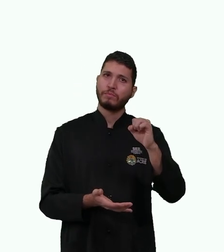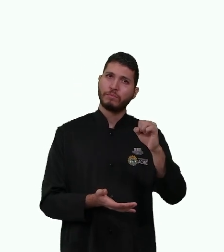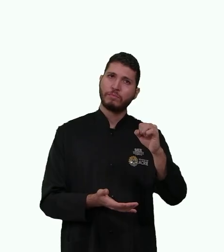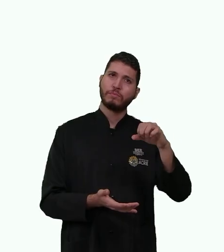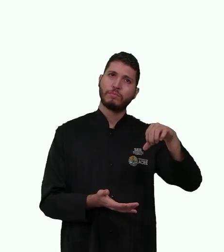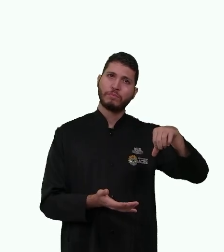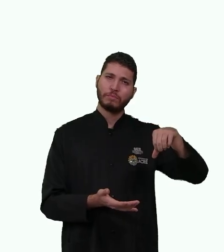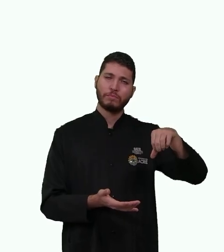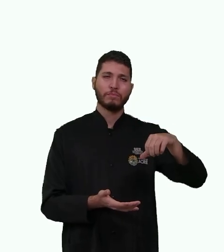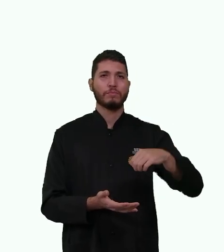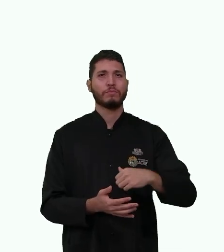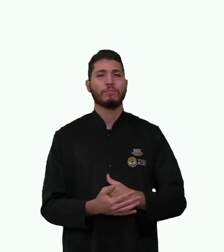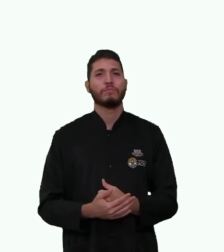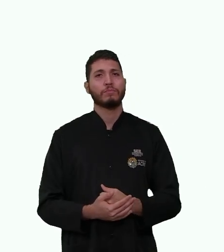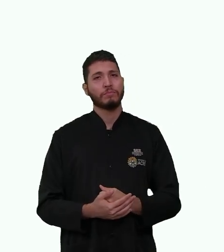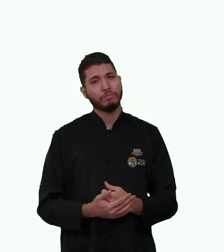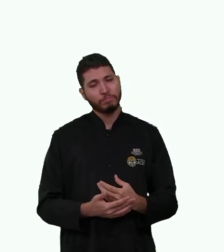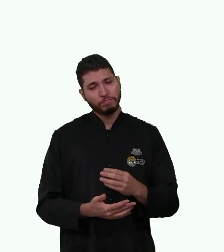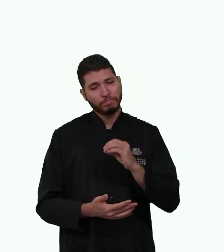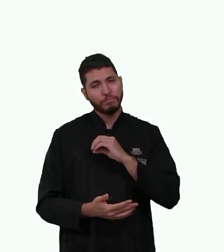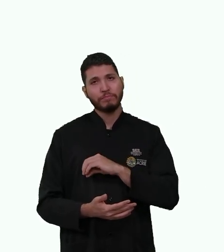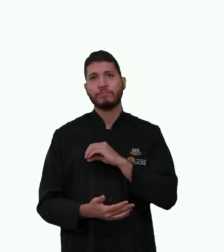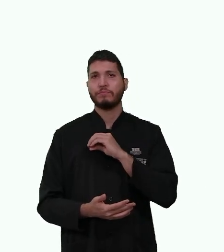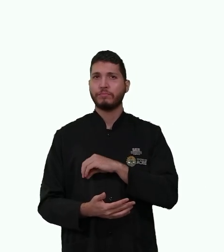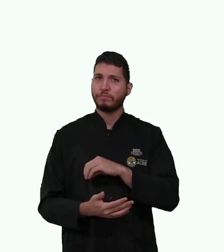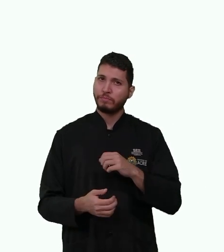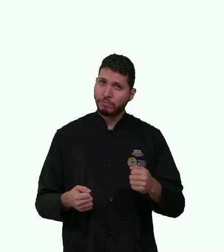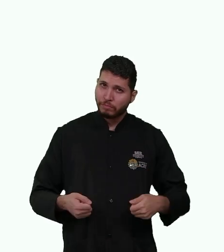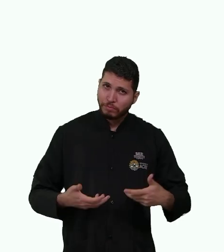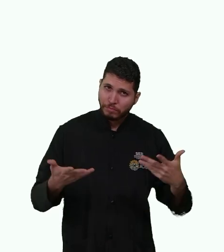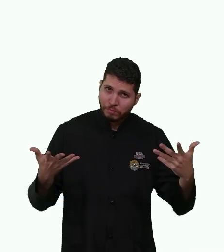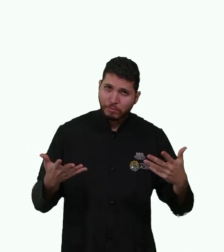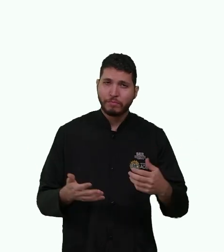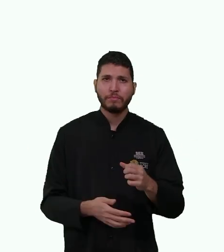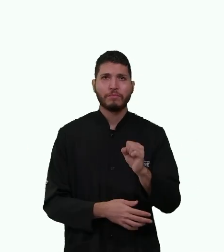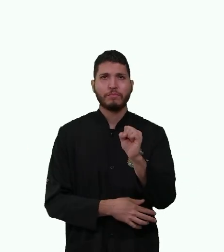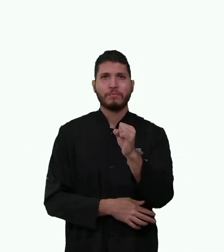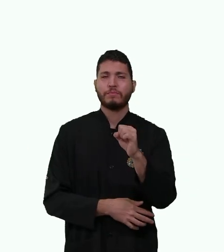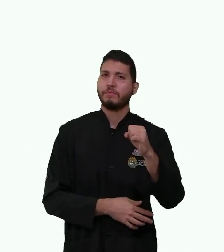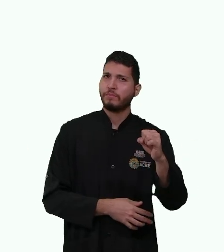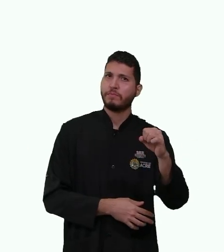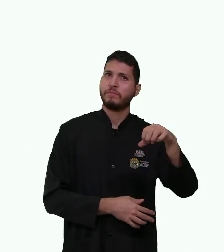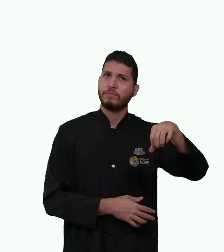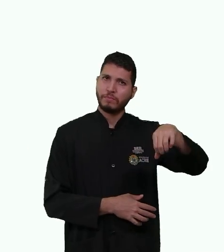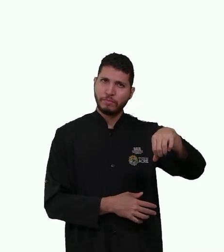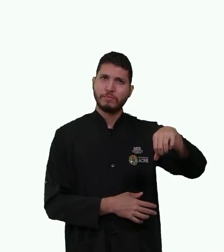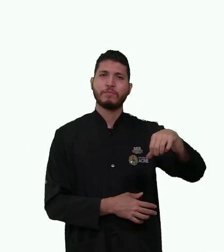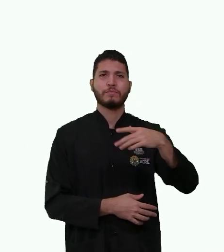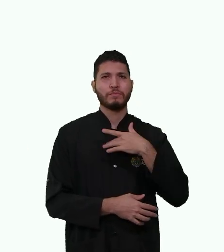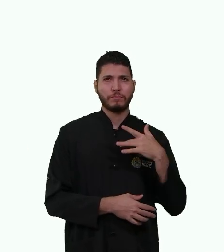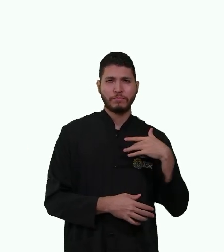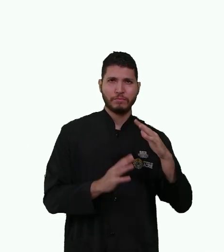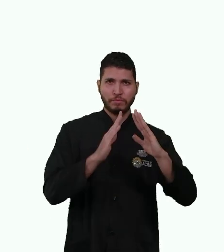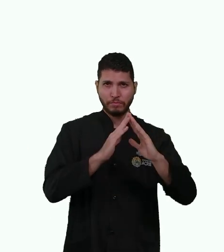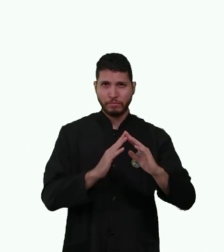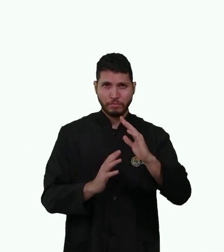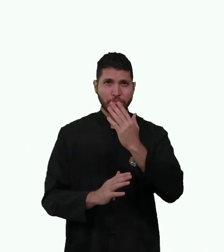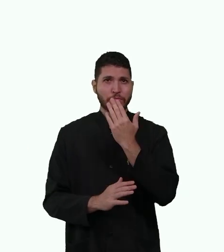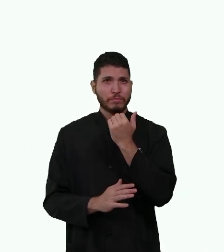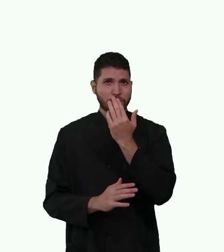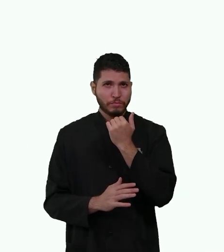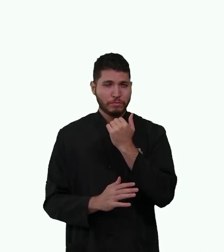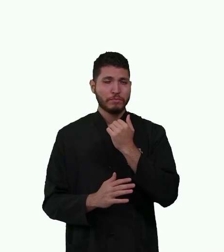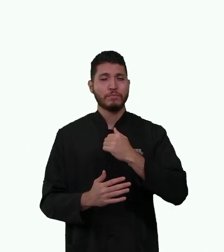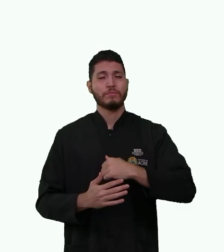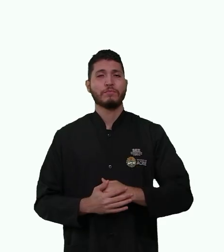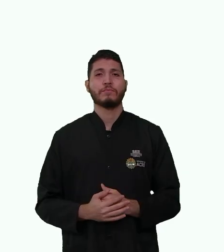889. Então, do salário dela, ela gasta R$ 889 com saúde, habitação e alimentação. E